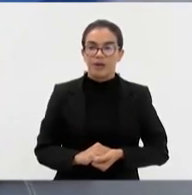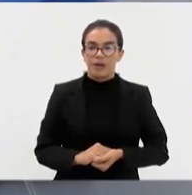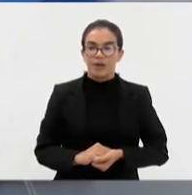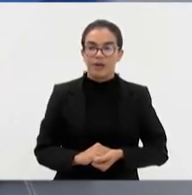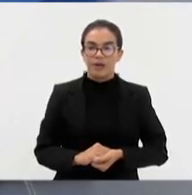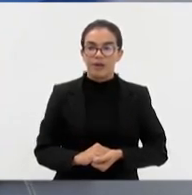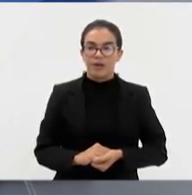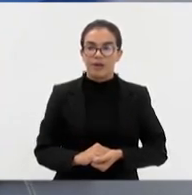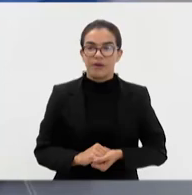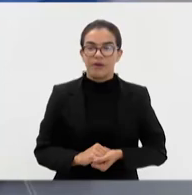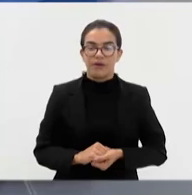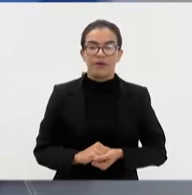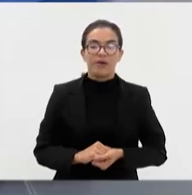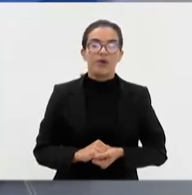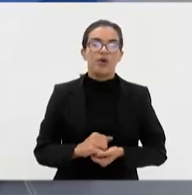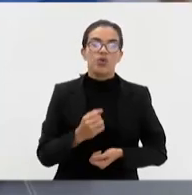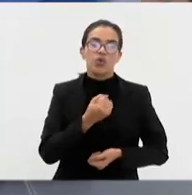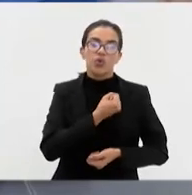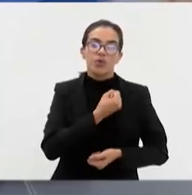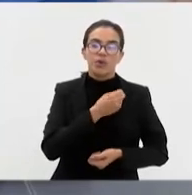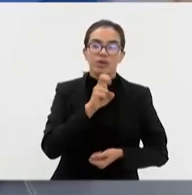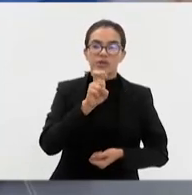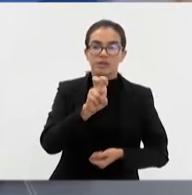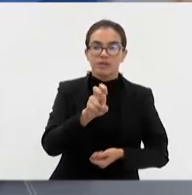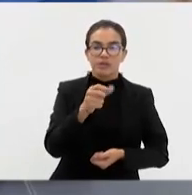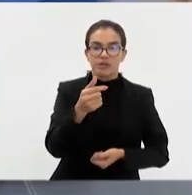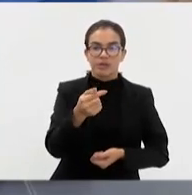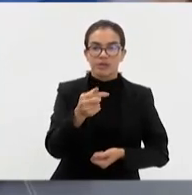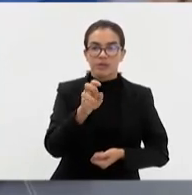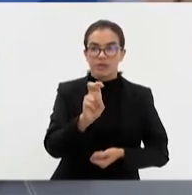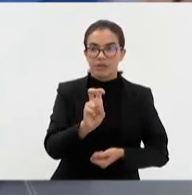Está na página 575?